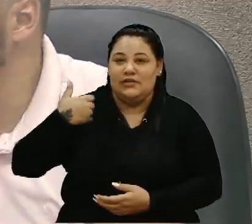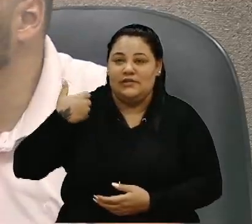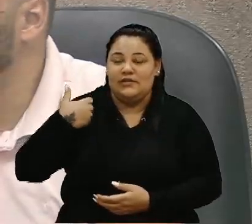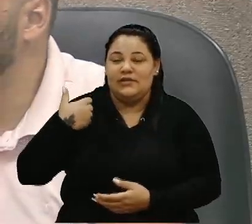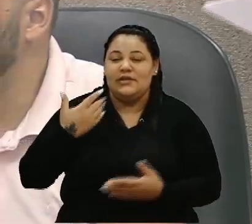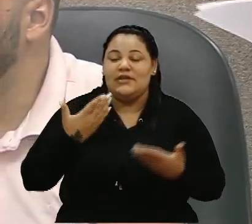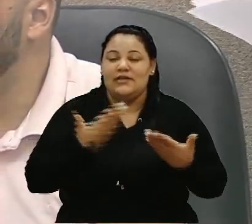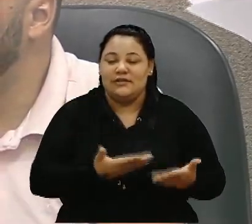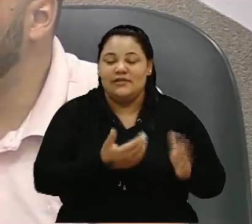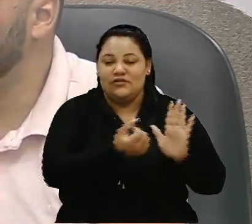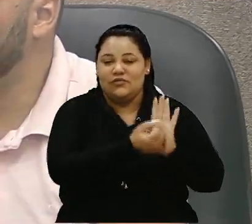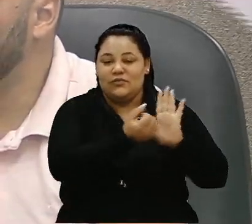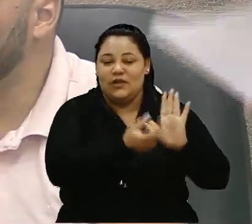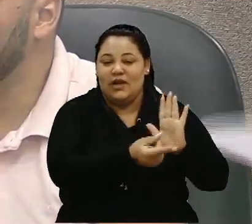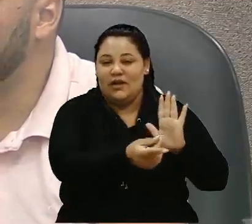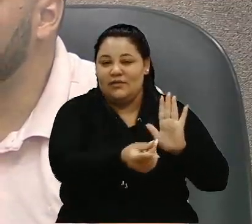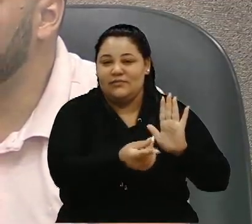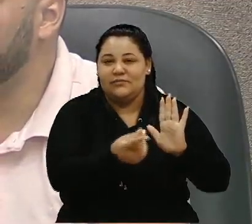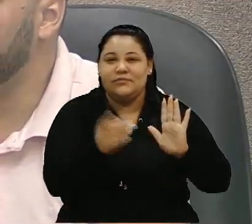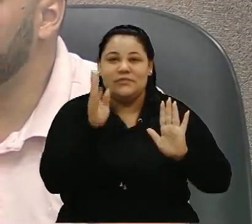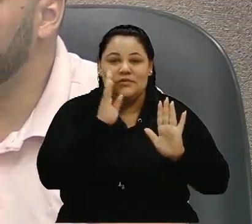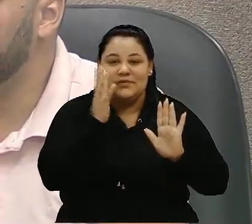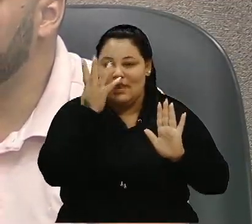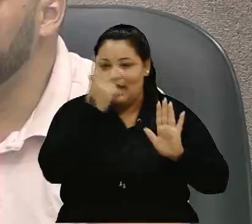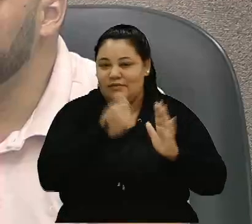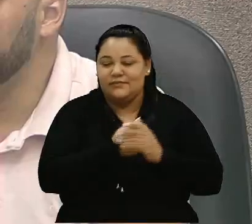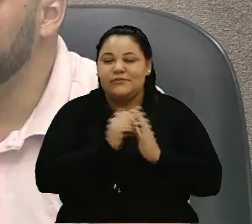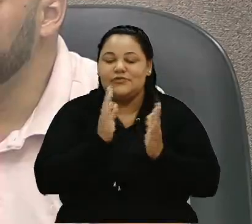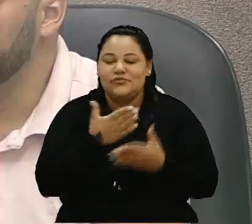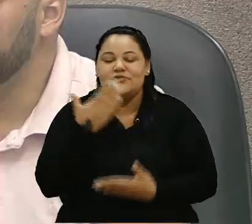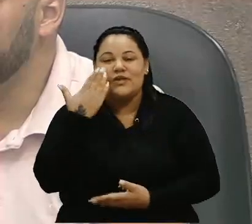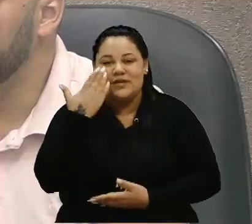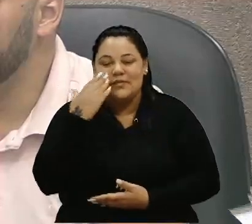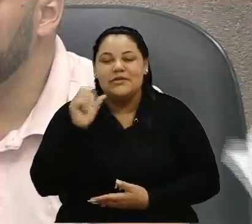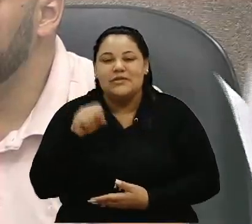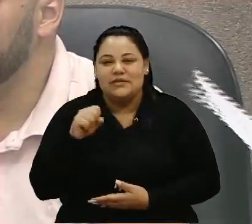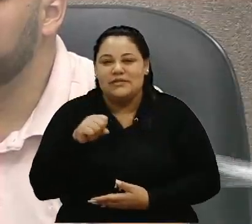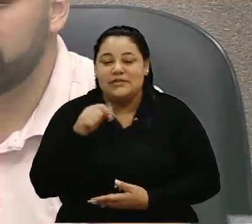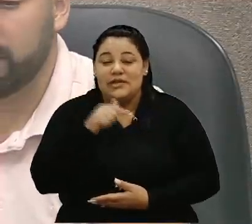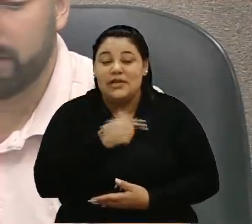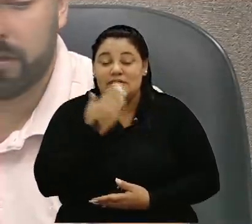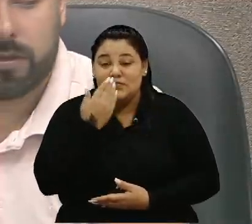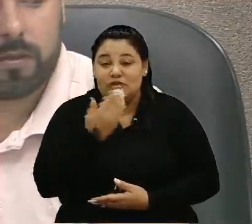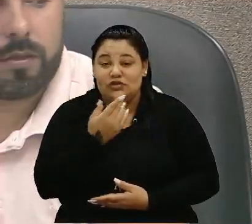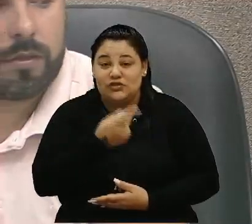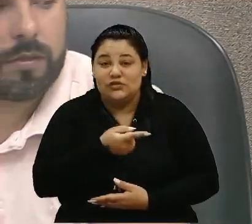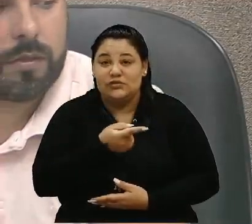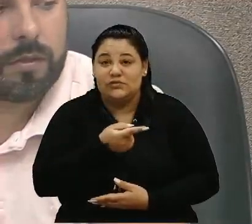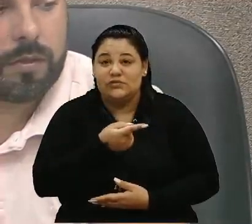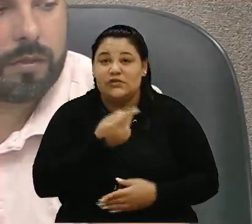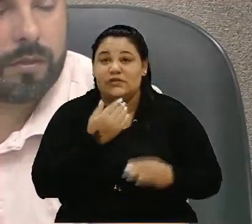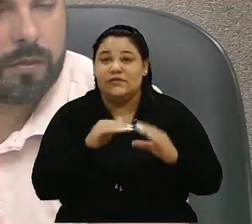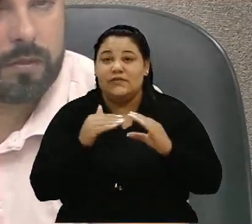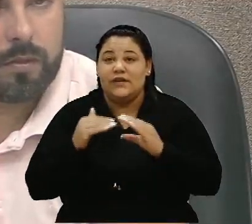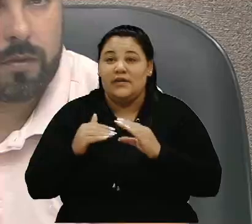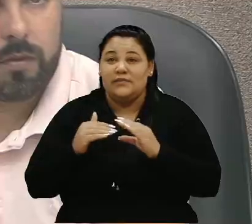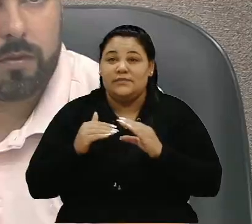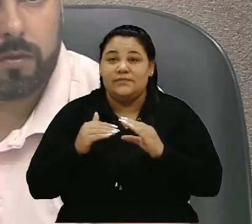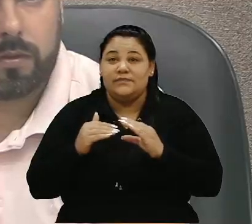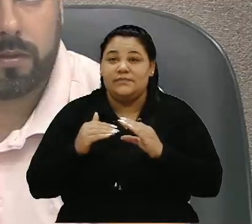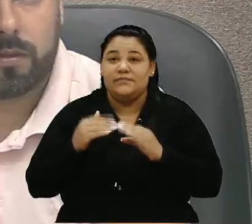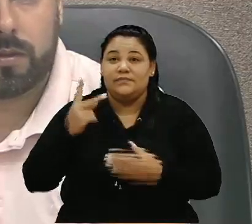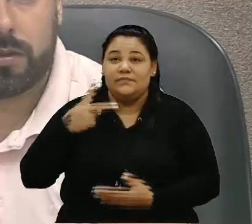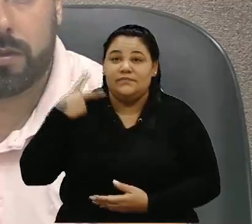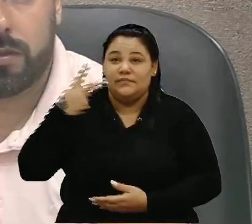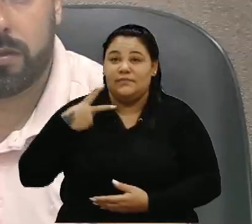legado incrível para todos nós. A gente sabe, então, portanto, que essa solicitação encaminhada na legislatura passada pelos